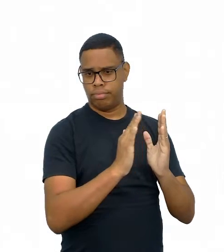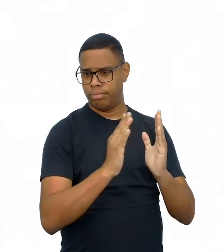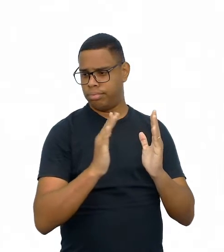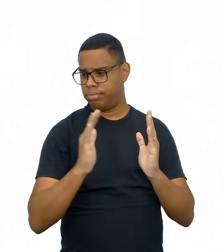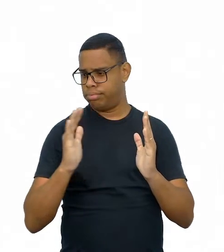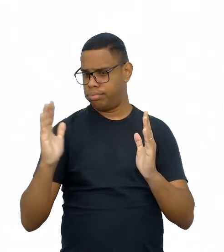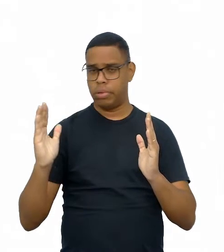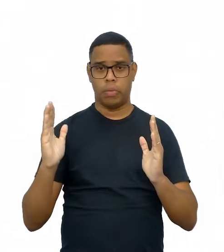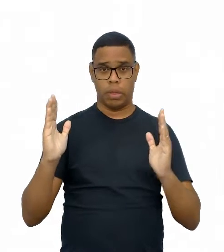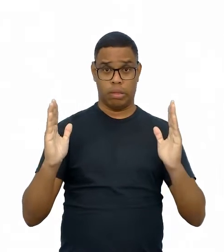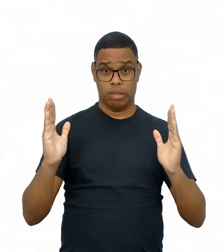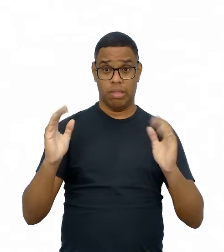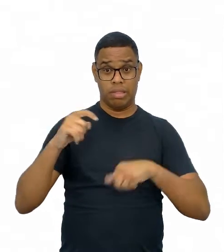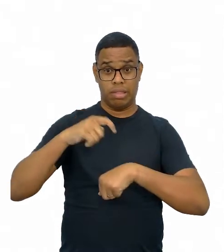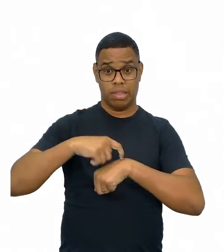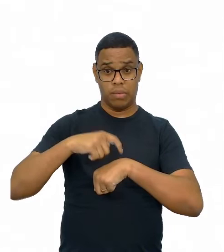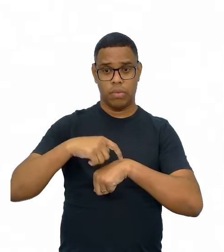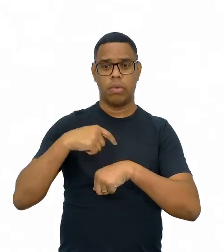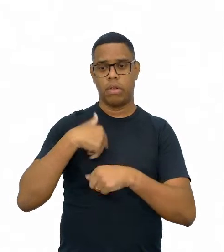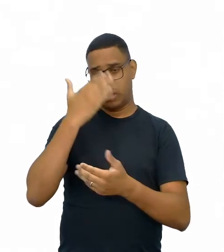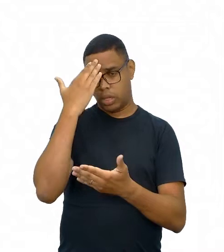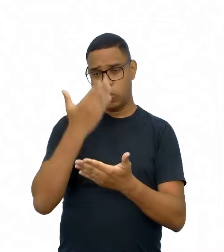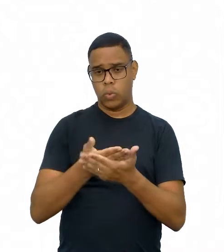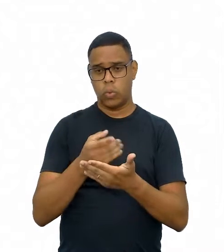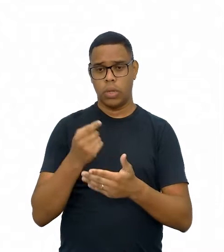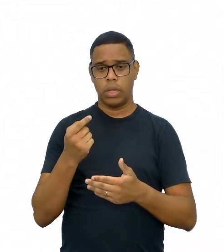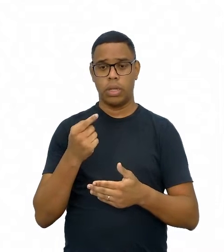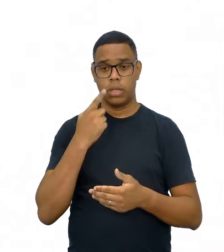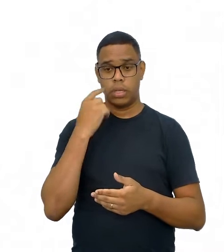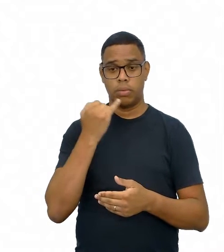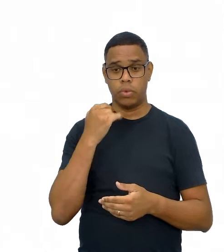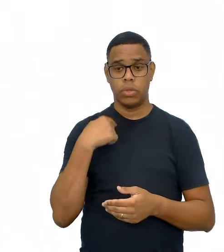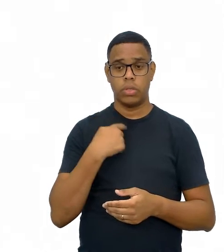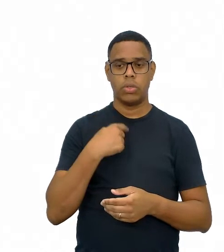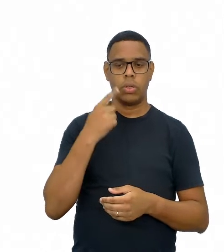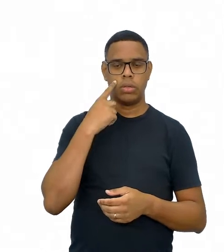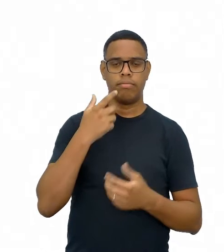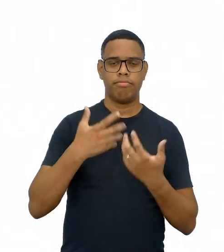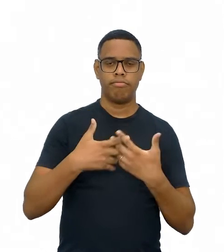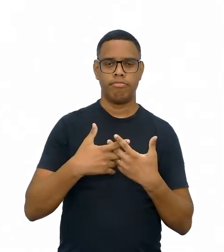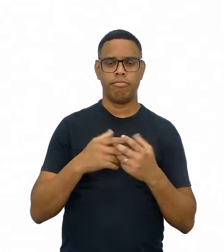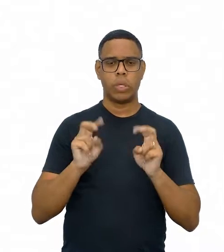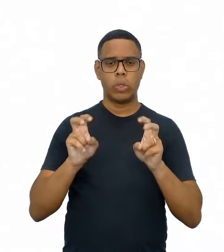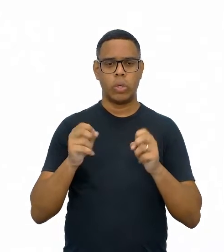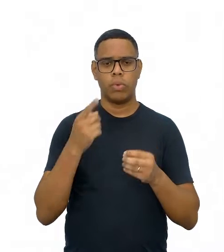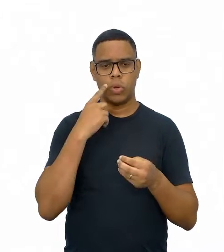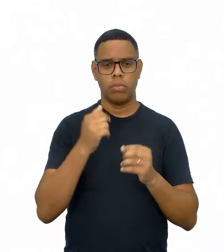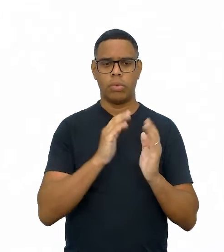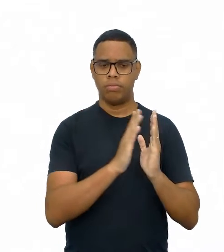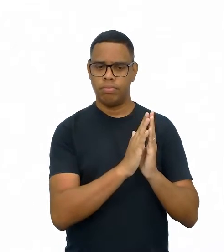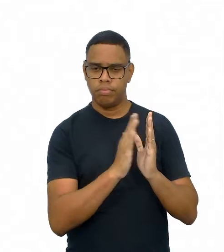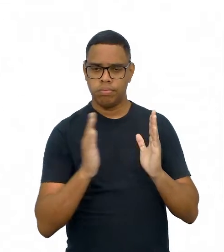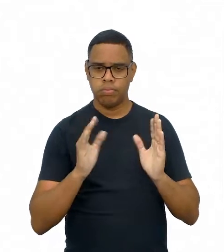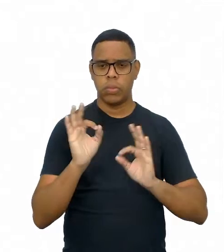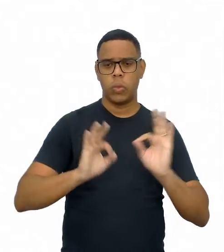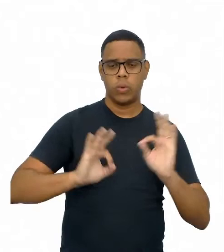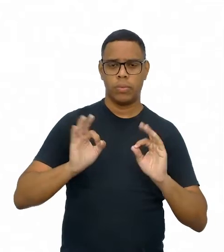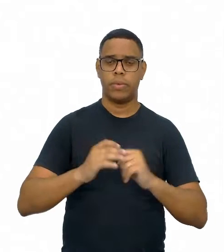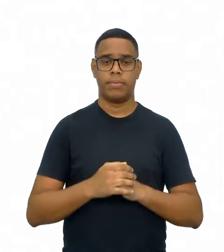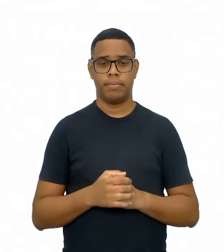Para este período do ano, acreditamos ser importante pararmos para refletirmos sobre o primeiro percurso que foi